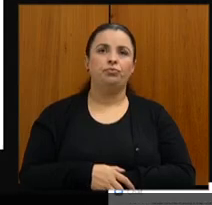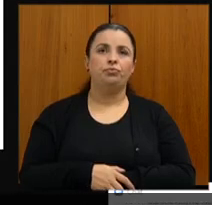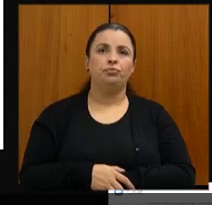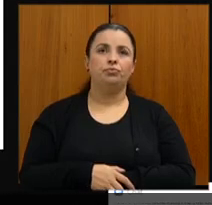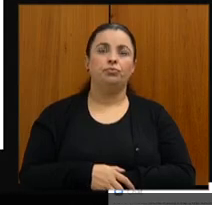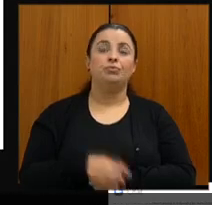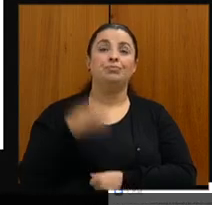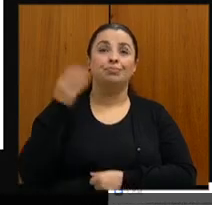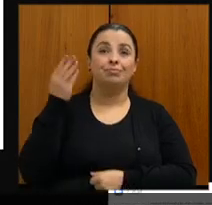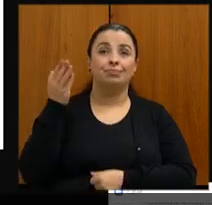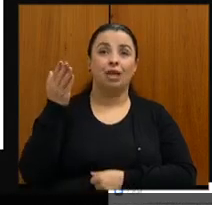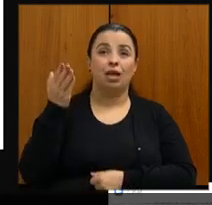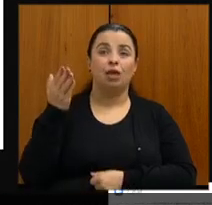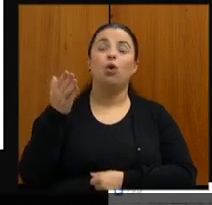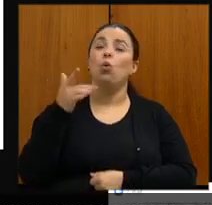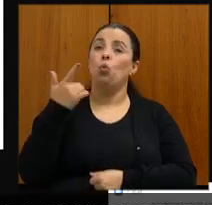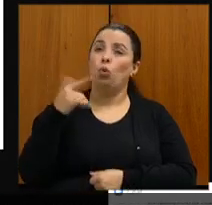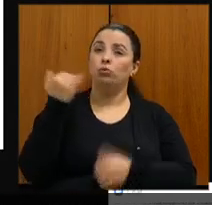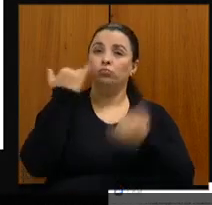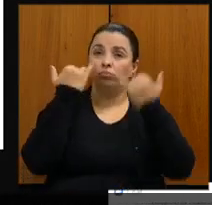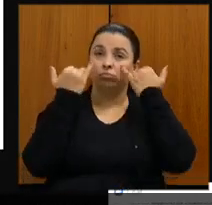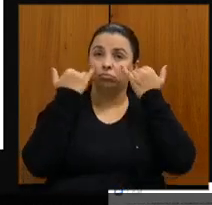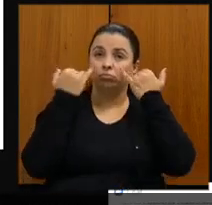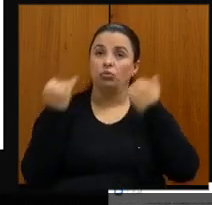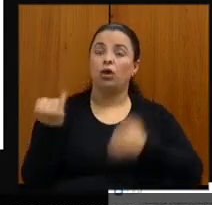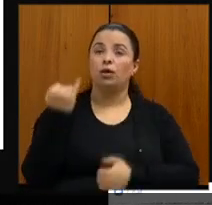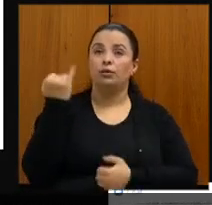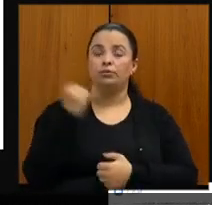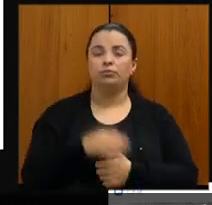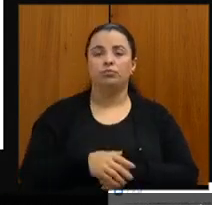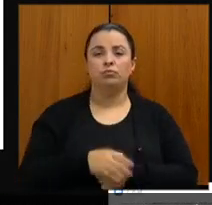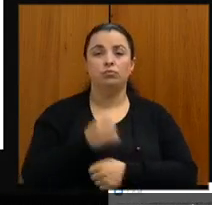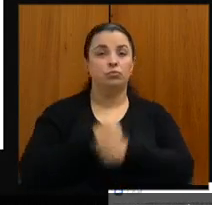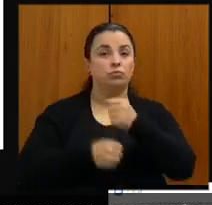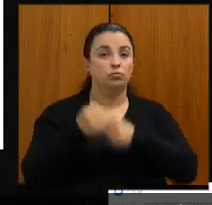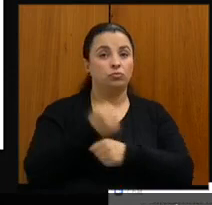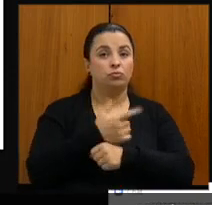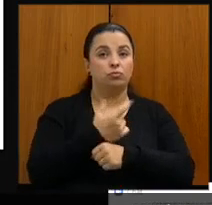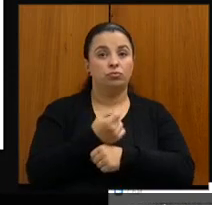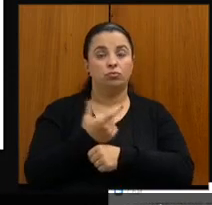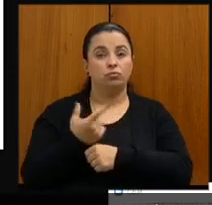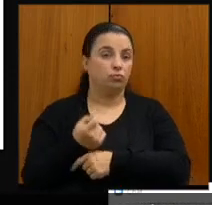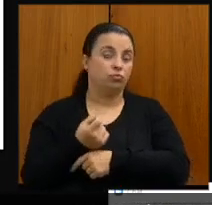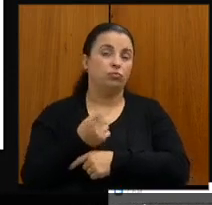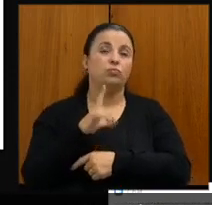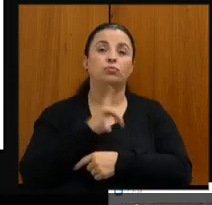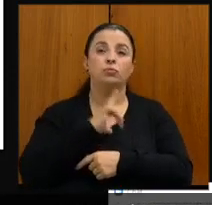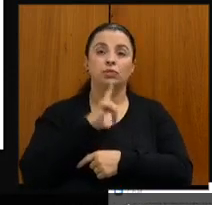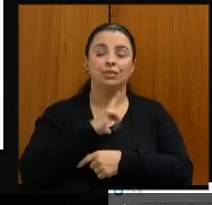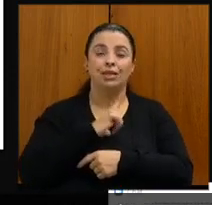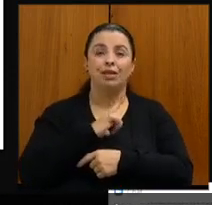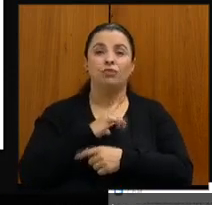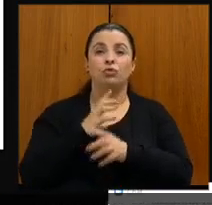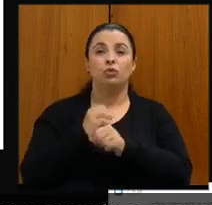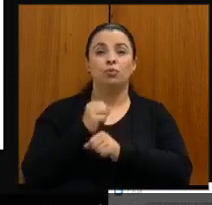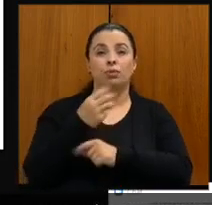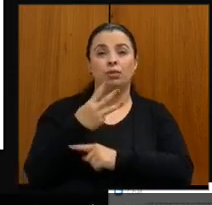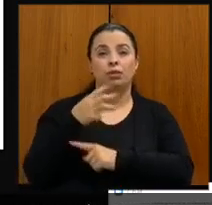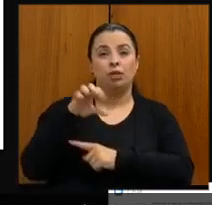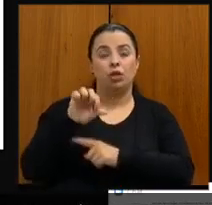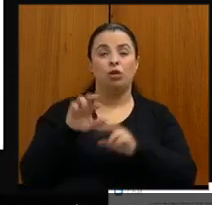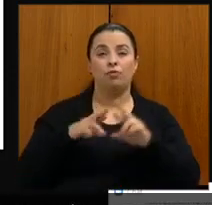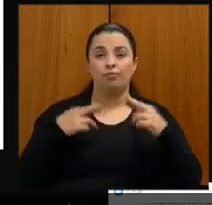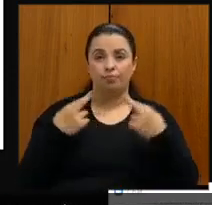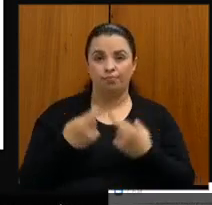e aqui mais alguns números importantes em 2020 nós tivemos 39 reuniões da